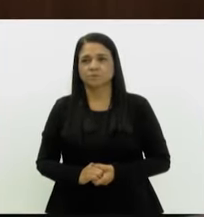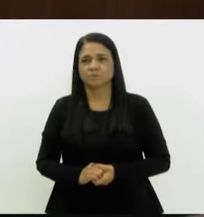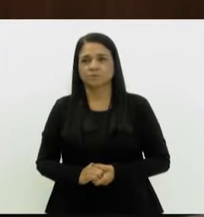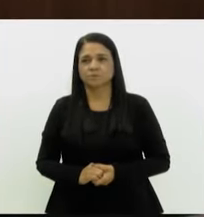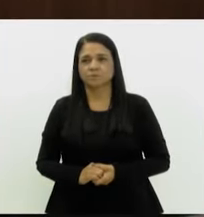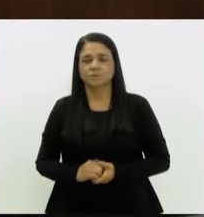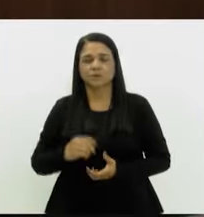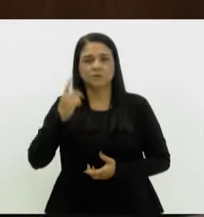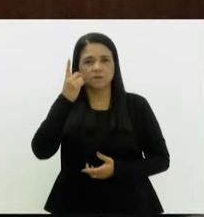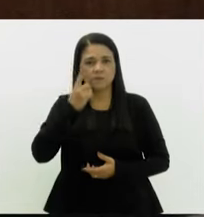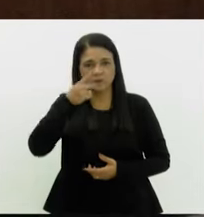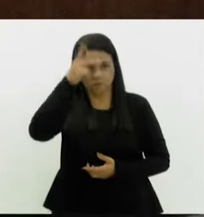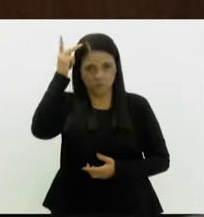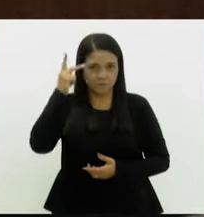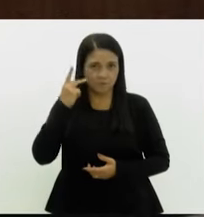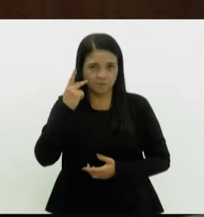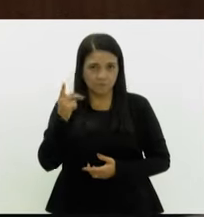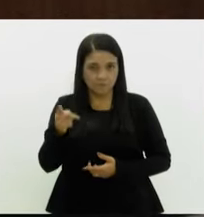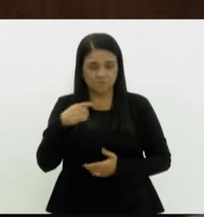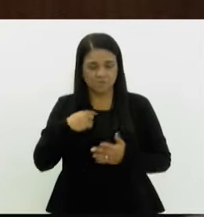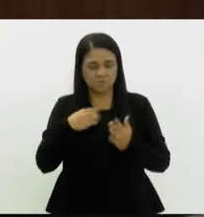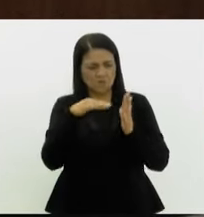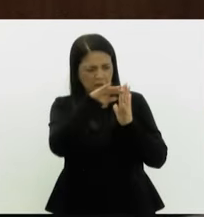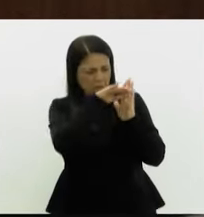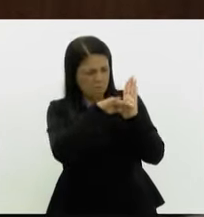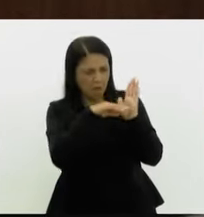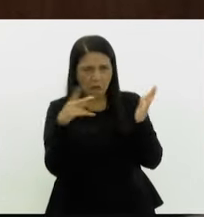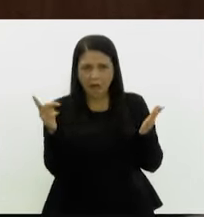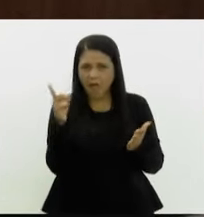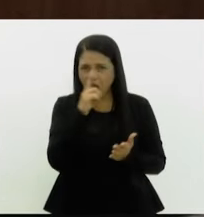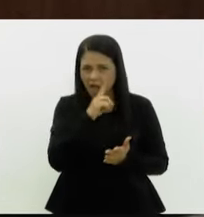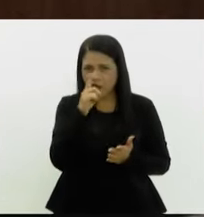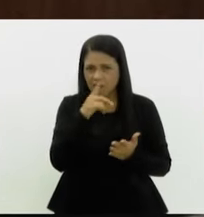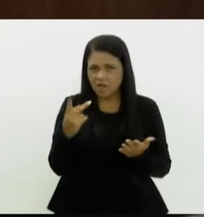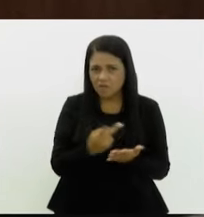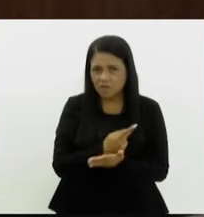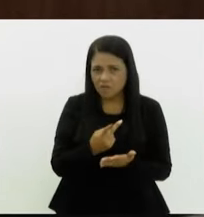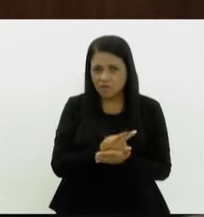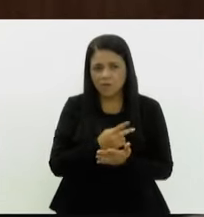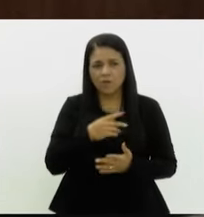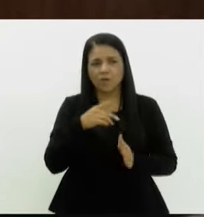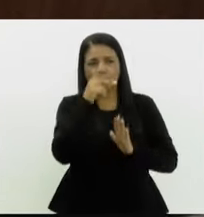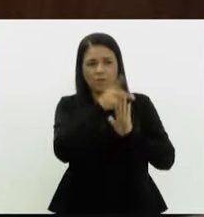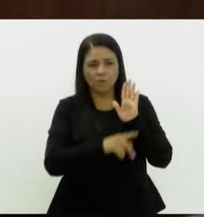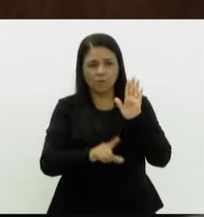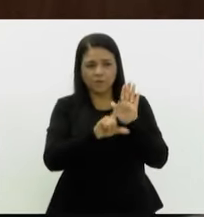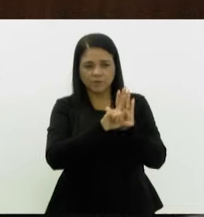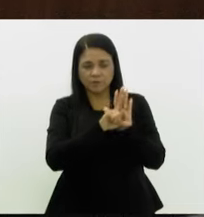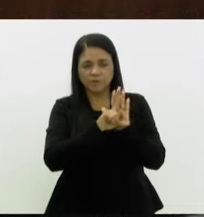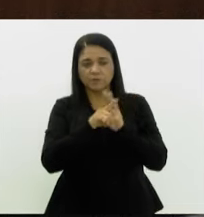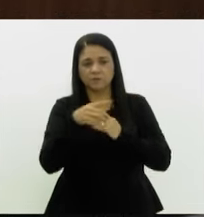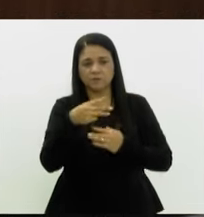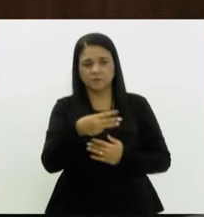que a minha pauta esteja enganada, o projeto 376A,